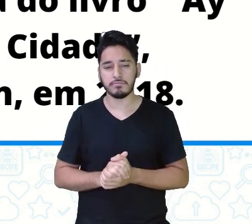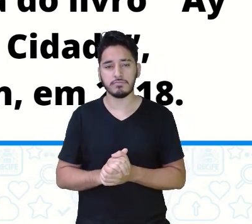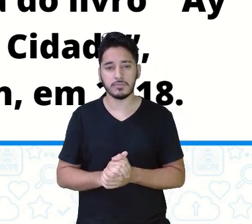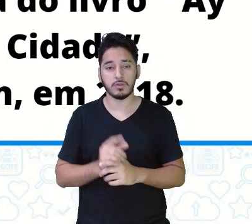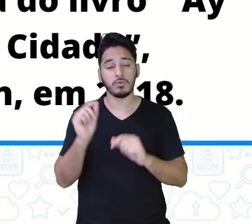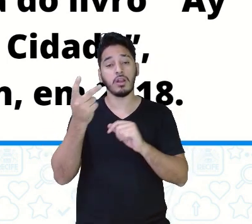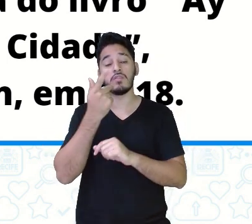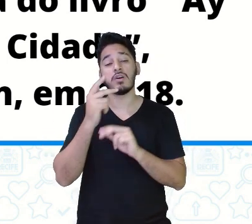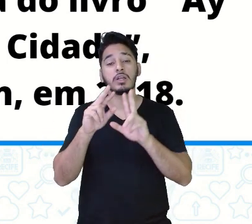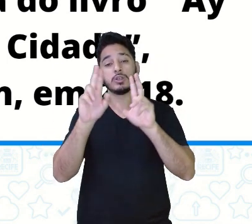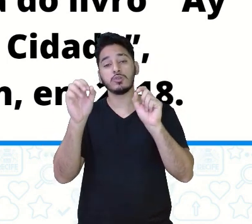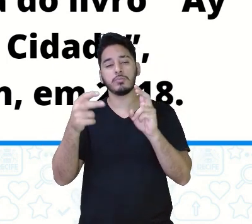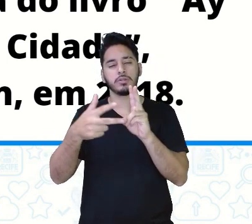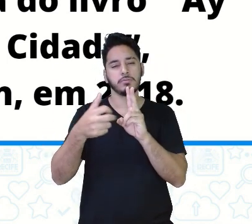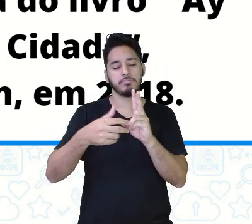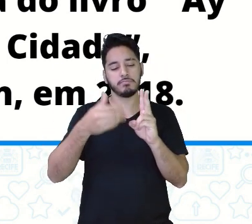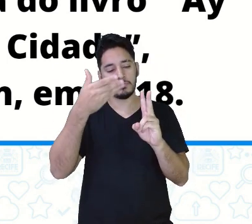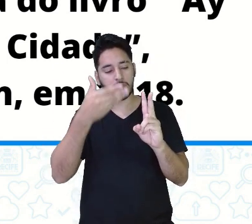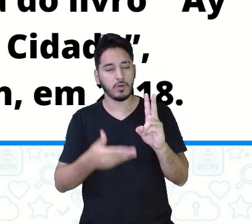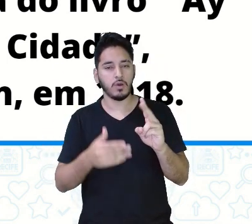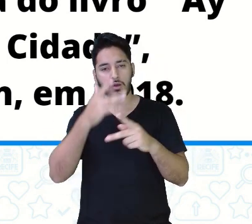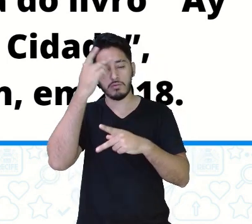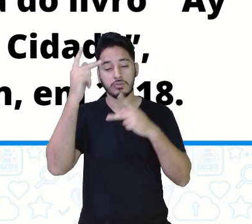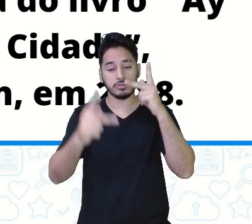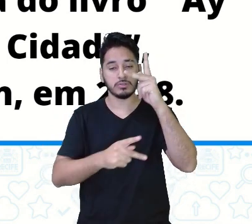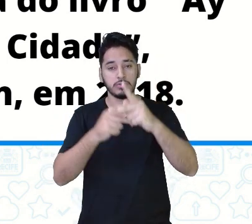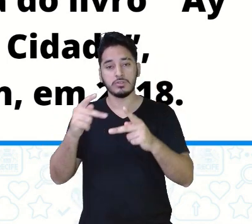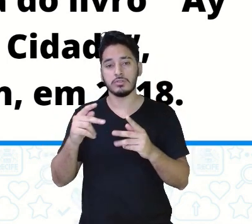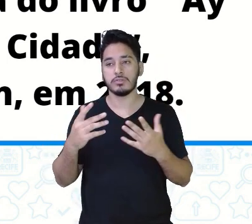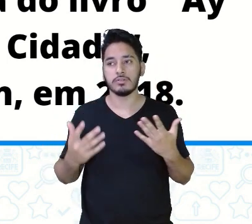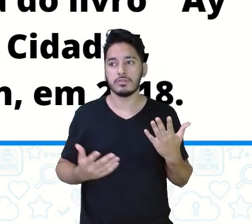povos indígenas, a questão da